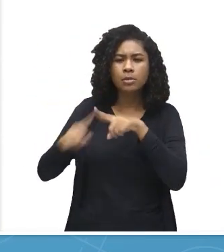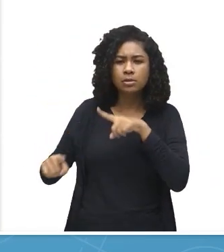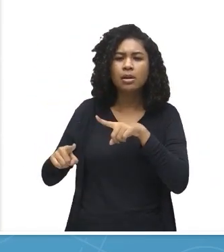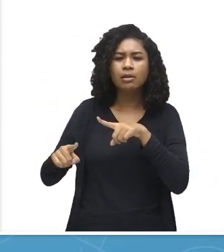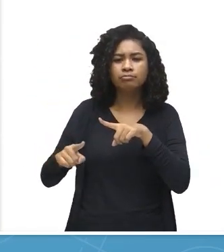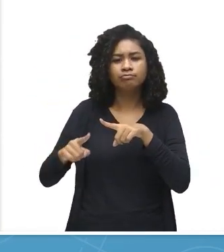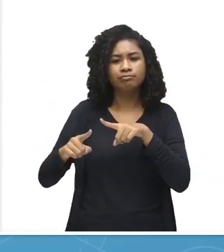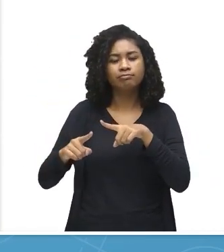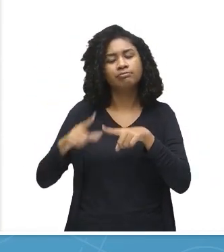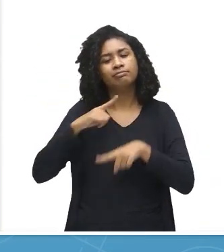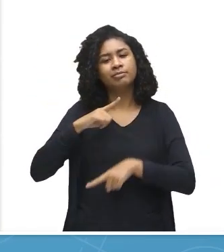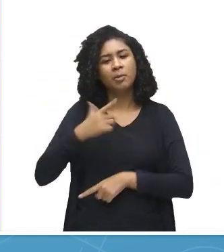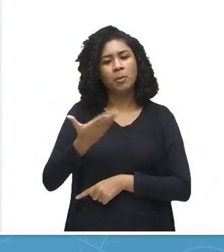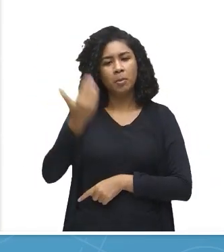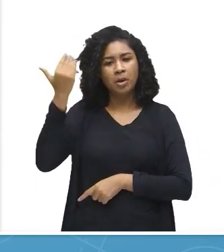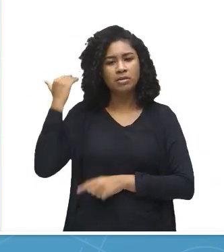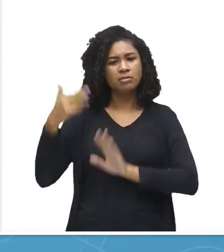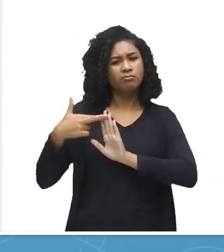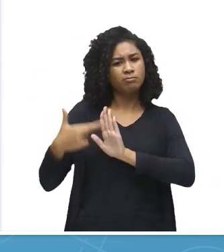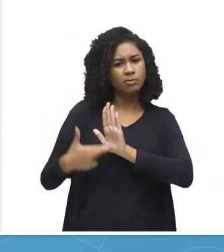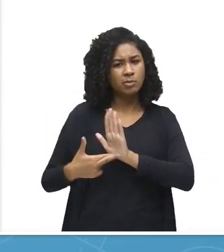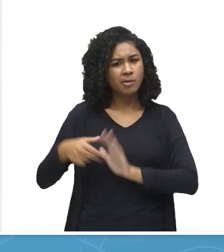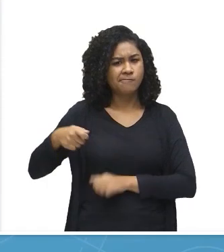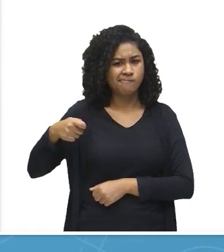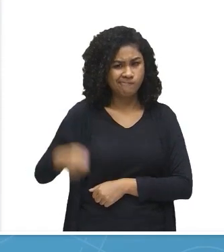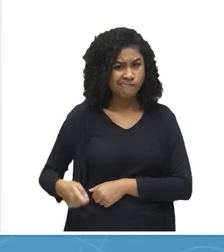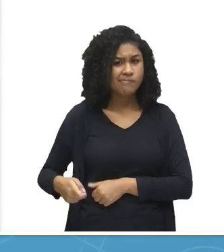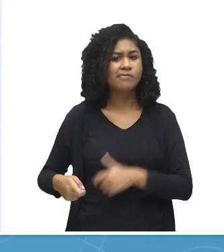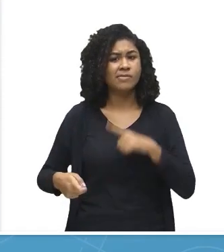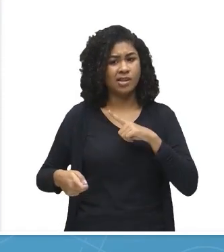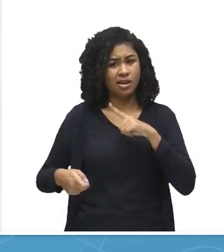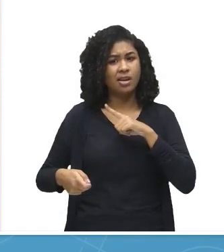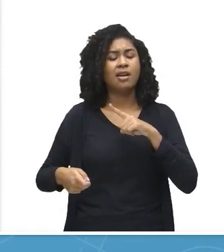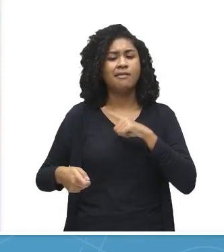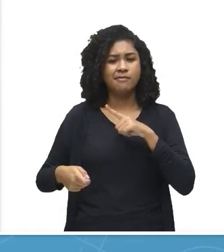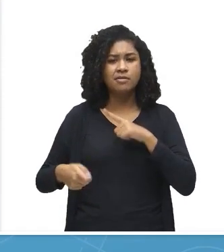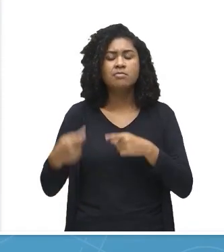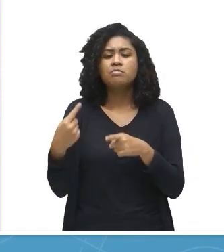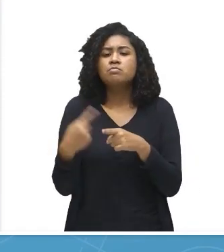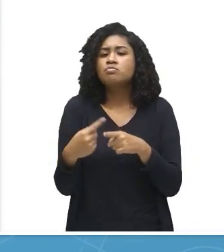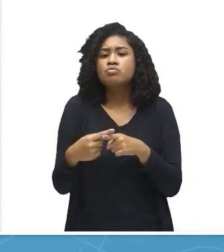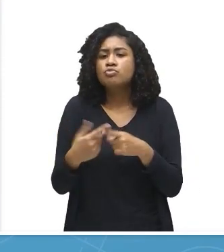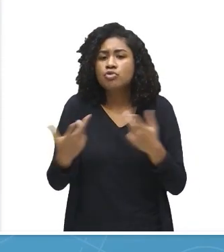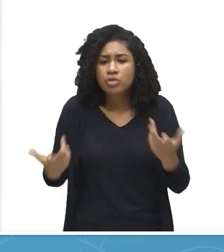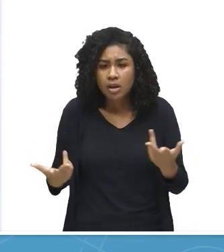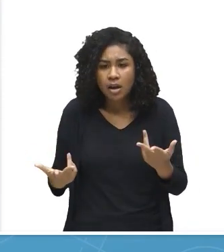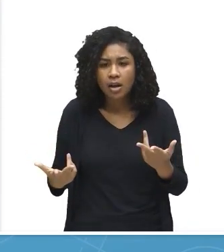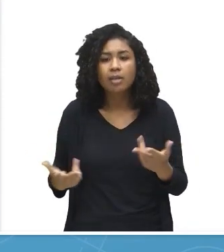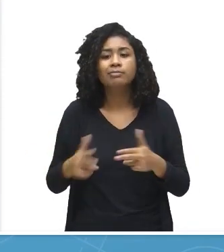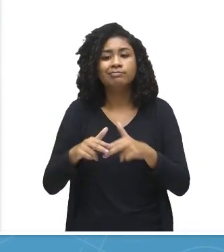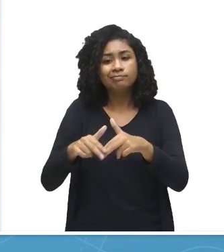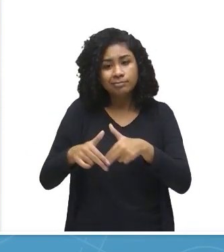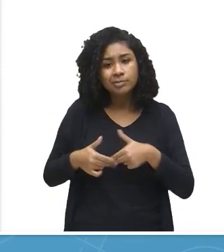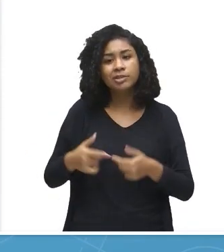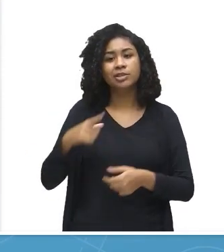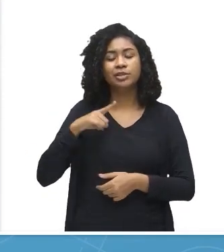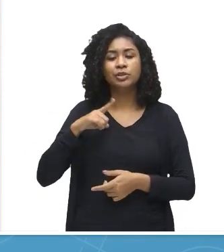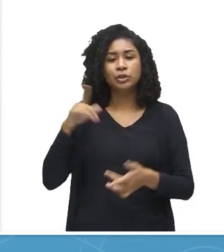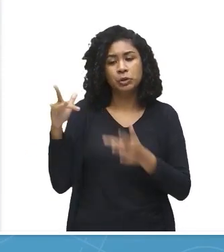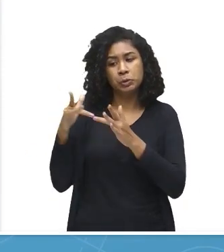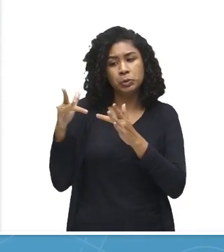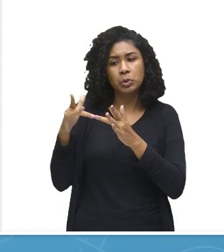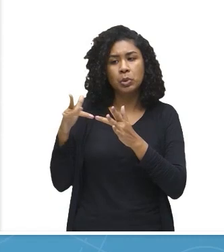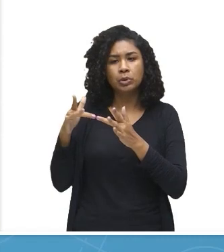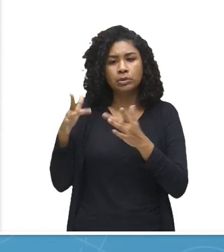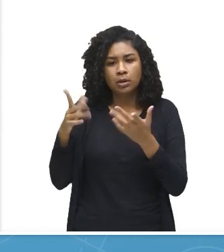samba, né? O samba, ele teve algumas proibições no início por conta da relação que ele tinha, que ele